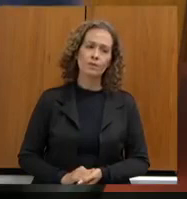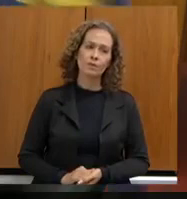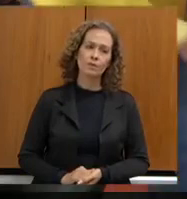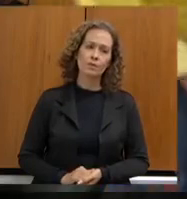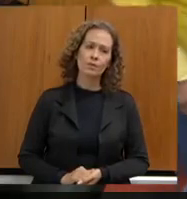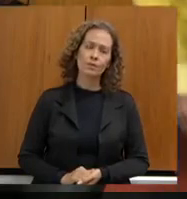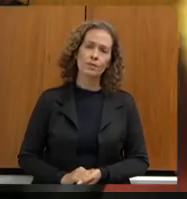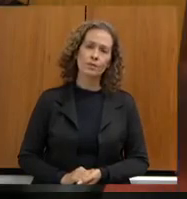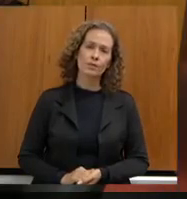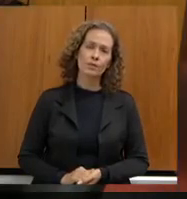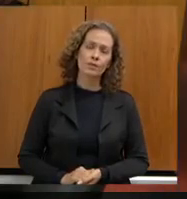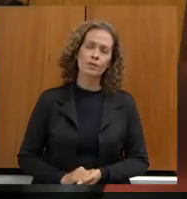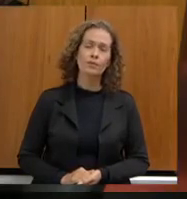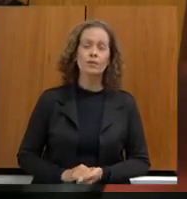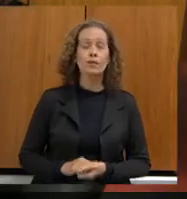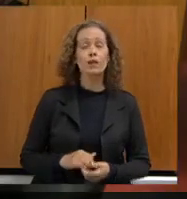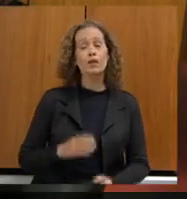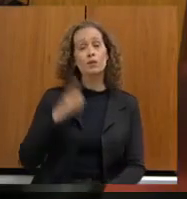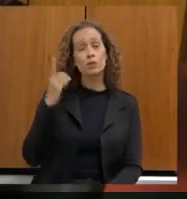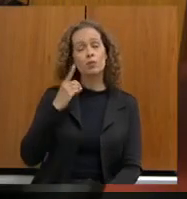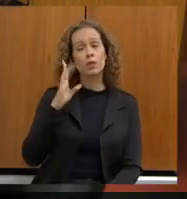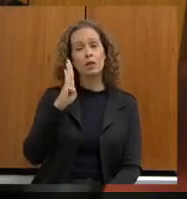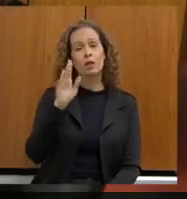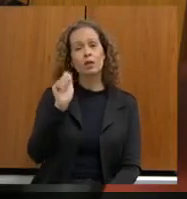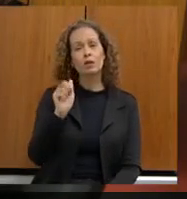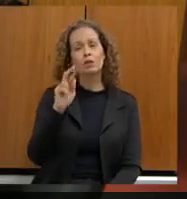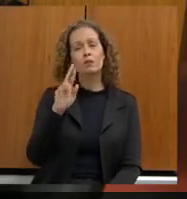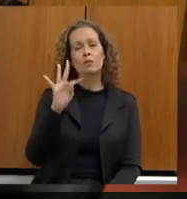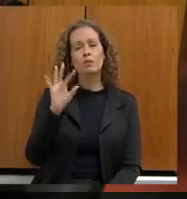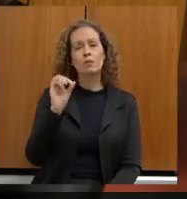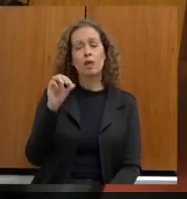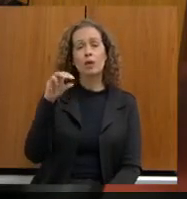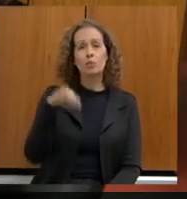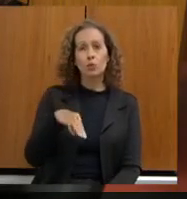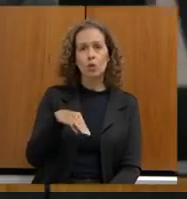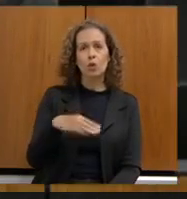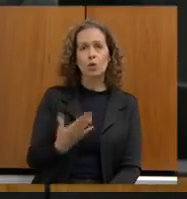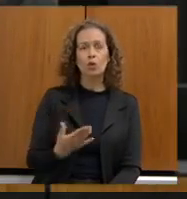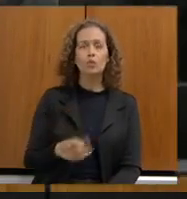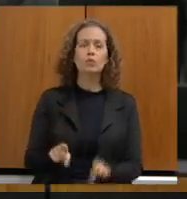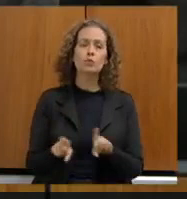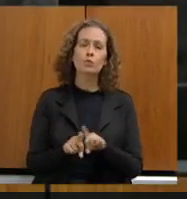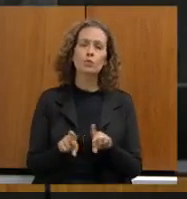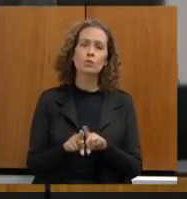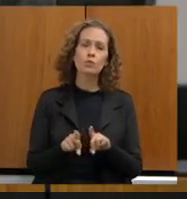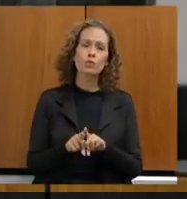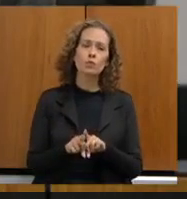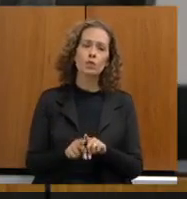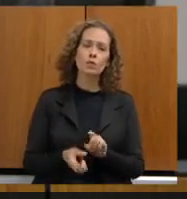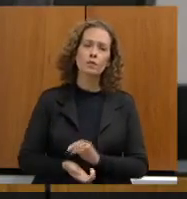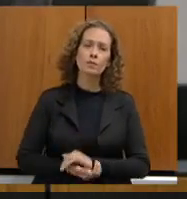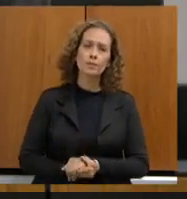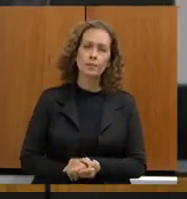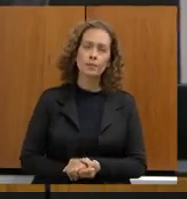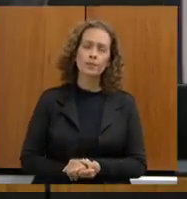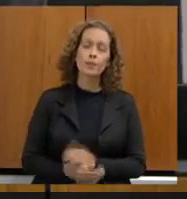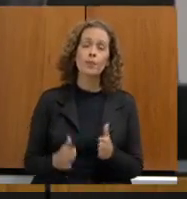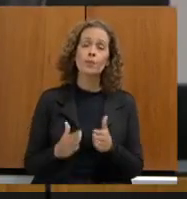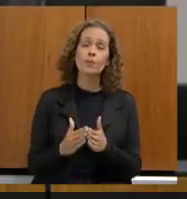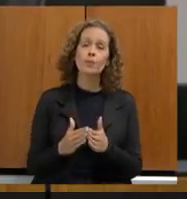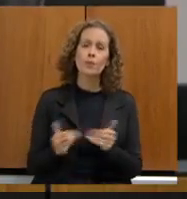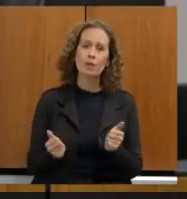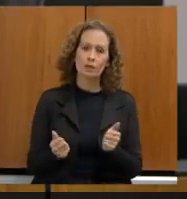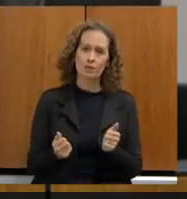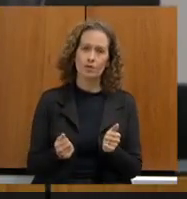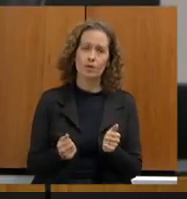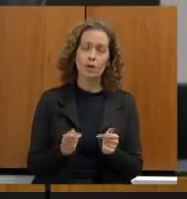deputado-pastor indagamos se o deputado celinho do sinttrocel eu peço a